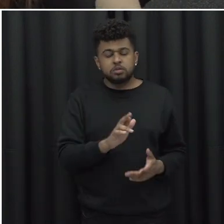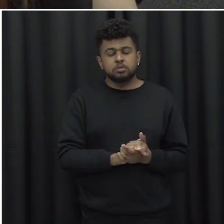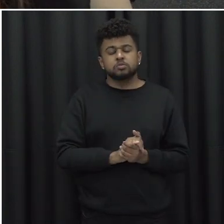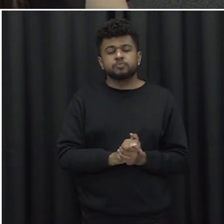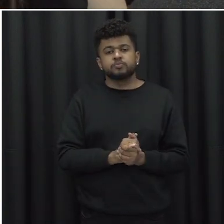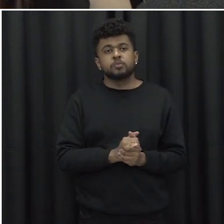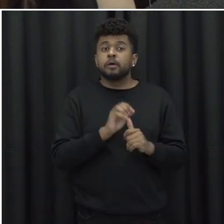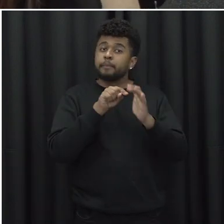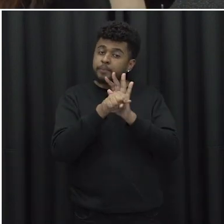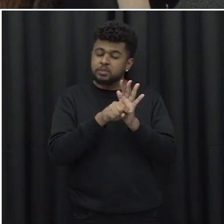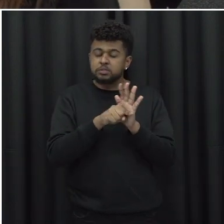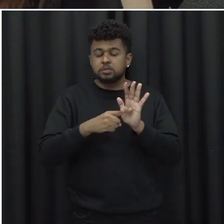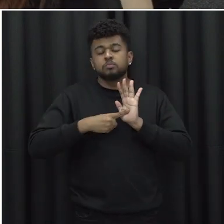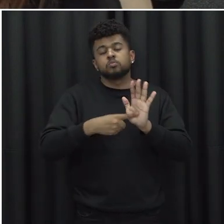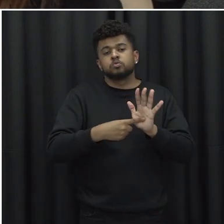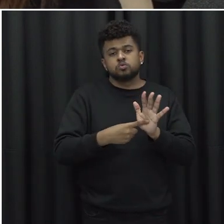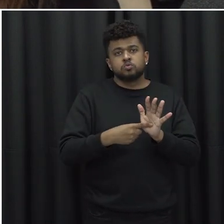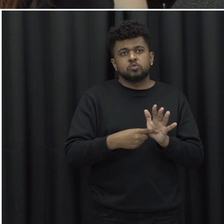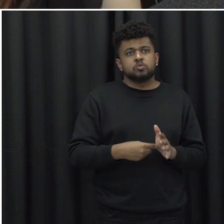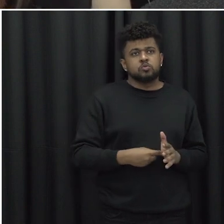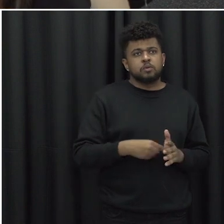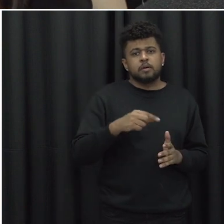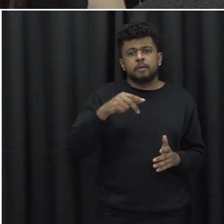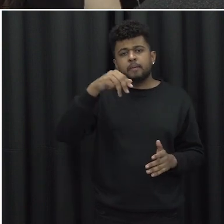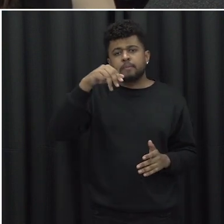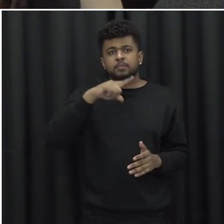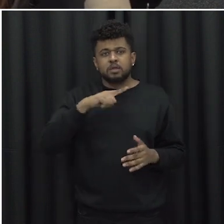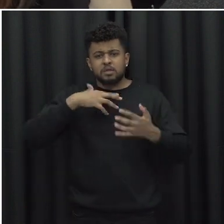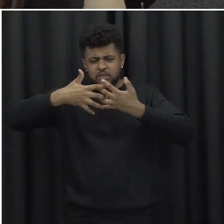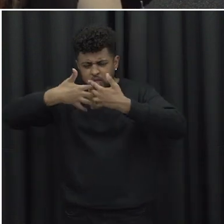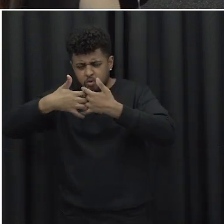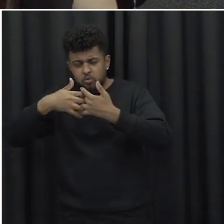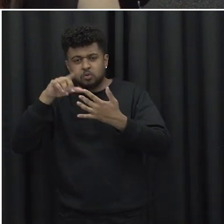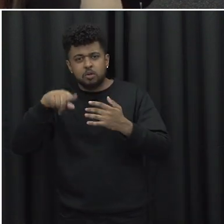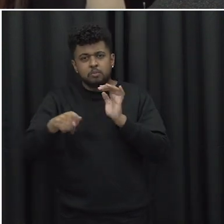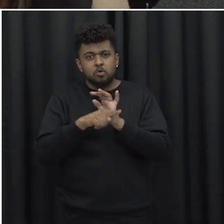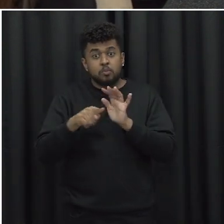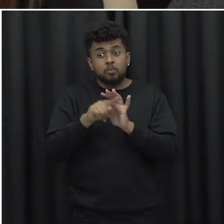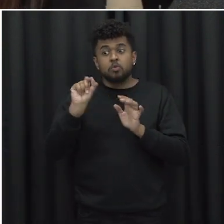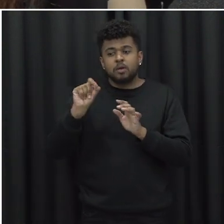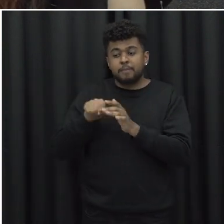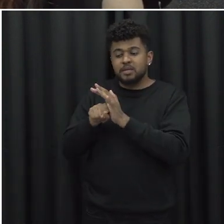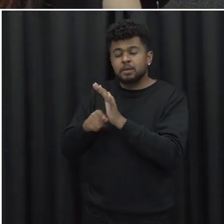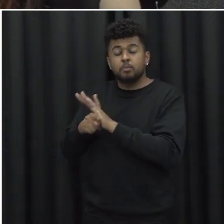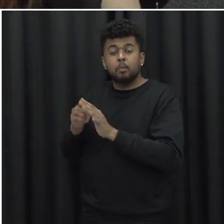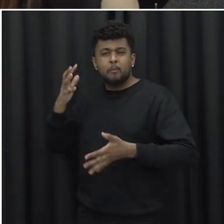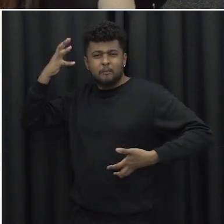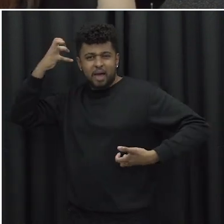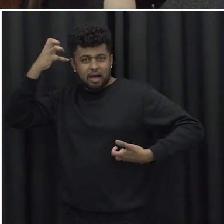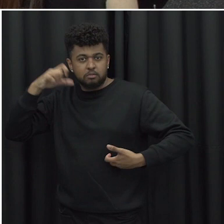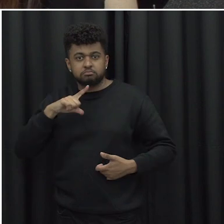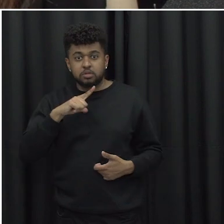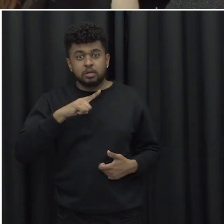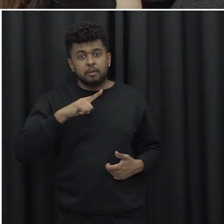reproduzir, chegar nesse resultado, porque a pesquisa que mostrou que mata neurônio, basicamente foi em macacos, onde